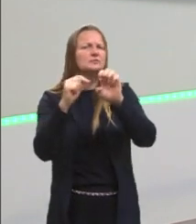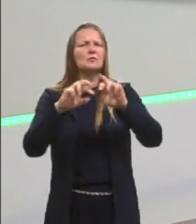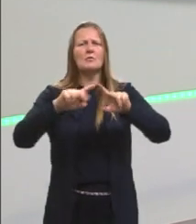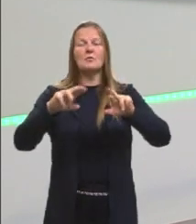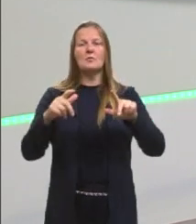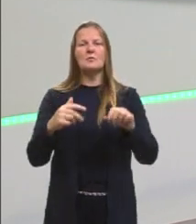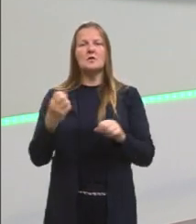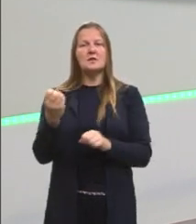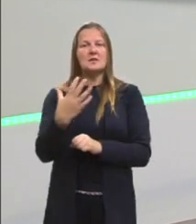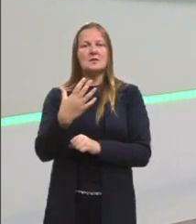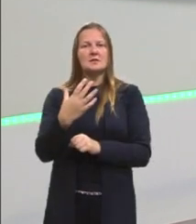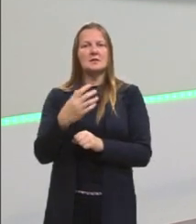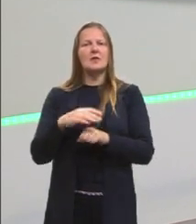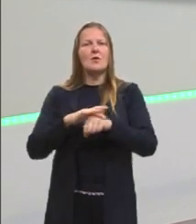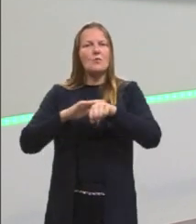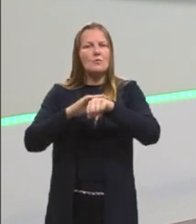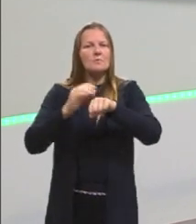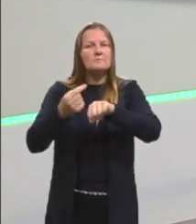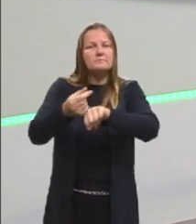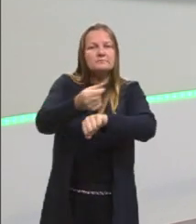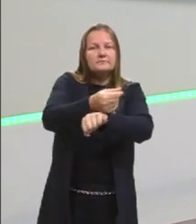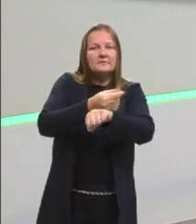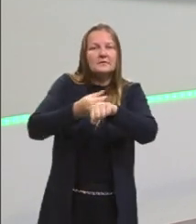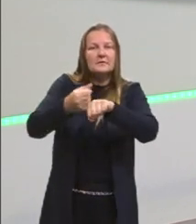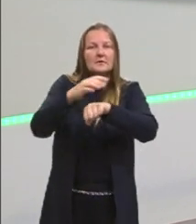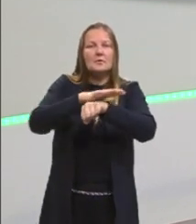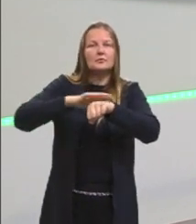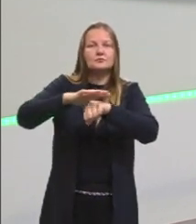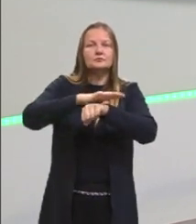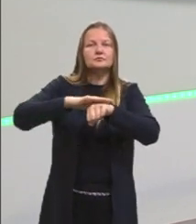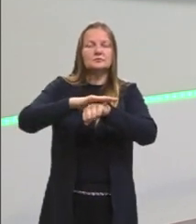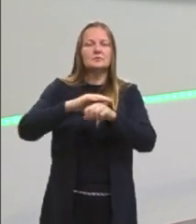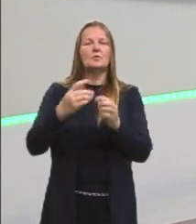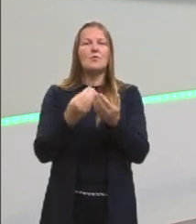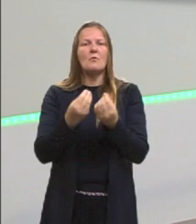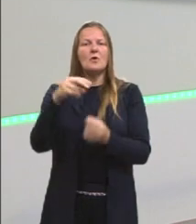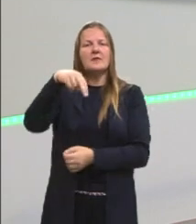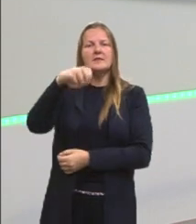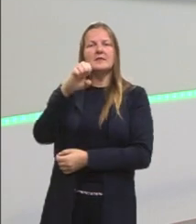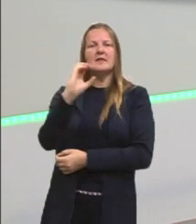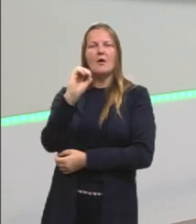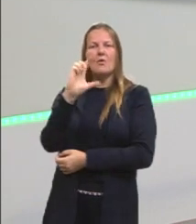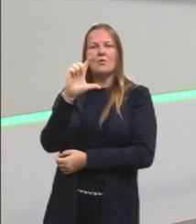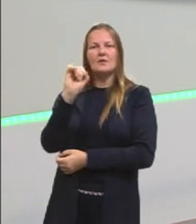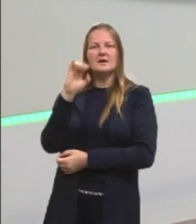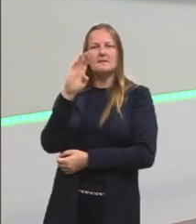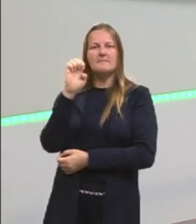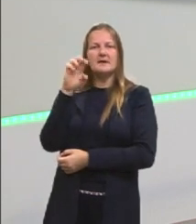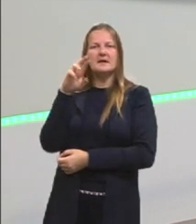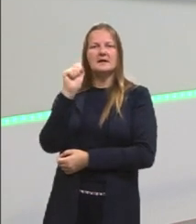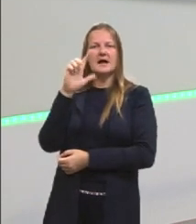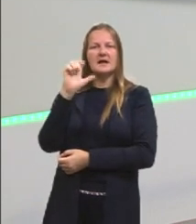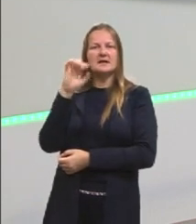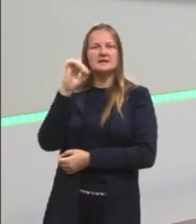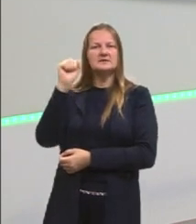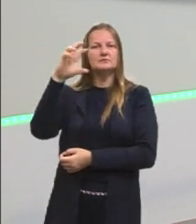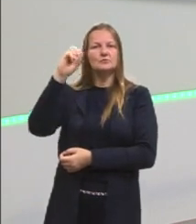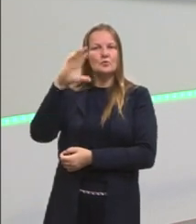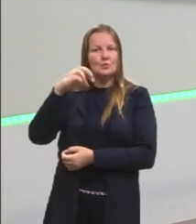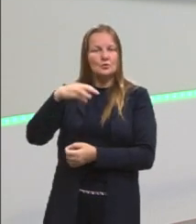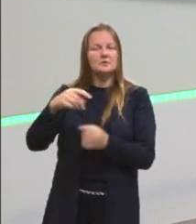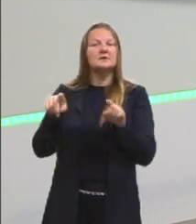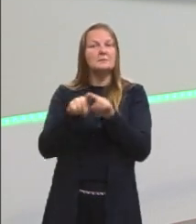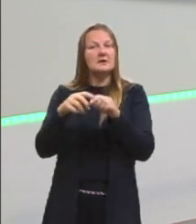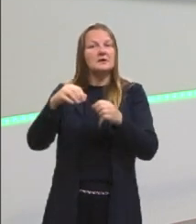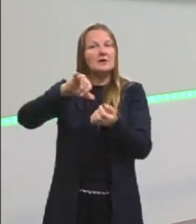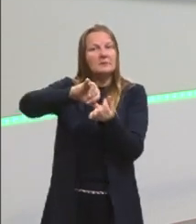neoliberais no trabalho como elas afetam e como elas nos tocam Enfim no nosso dia a dia nesse